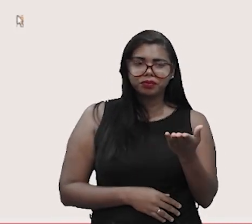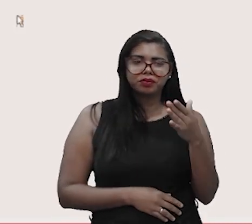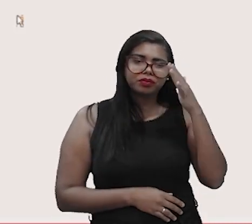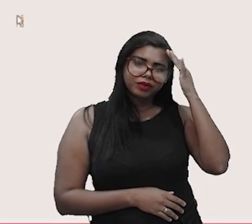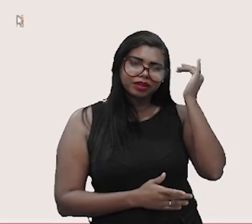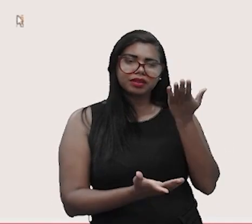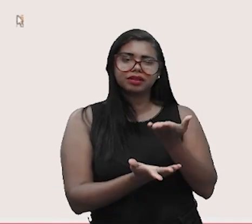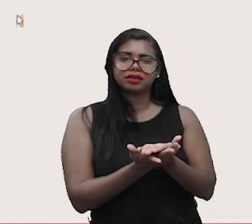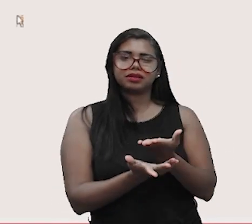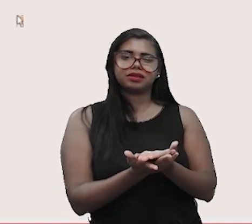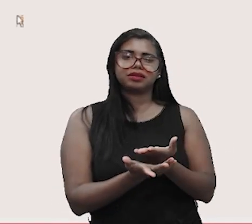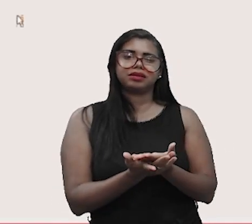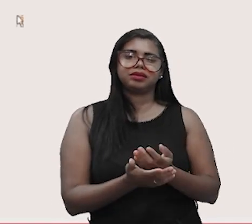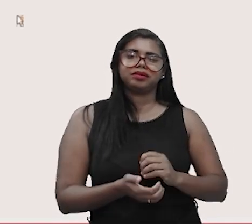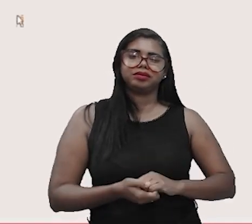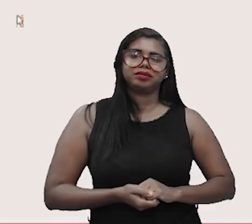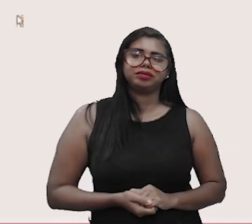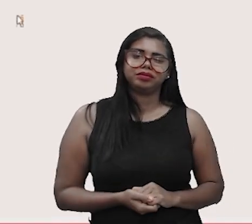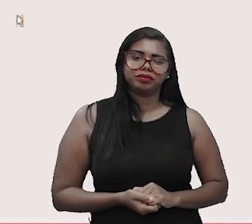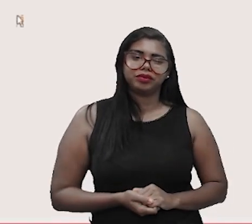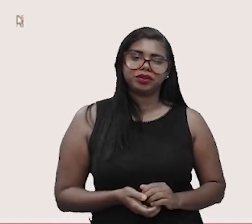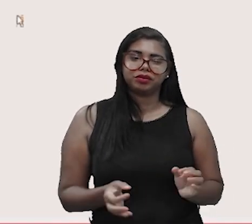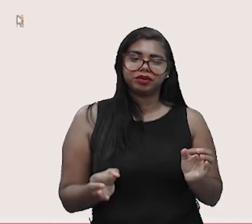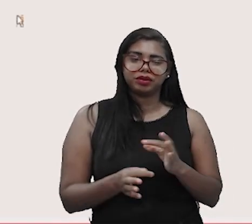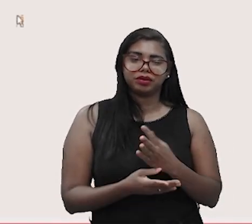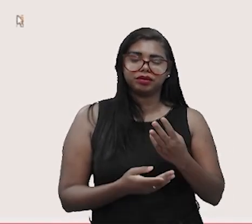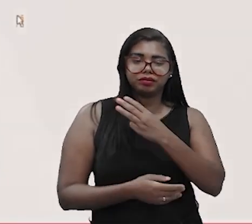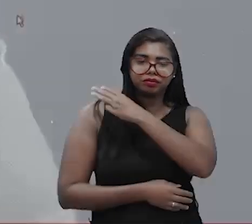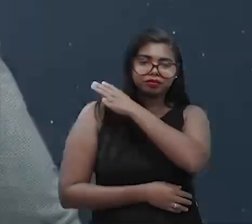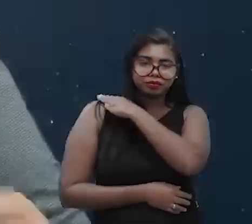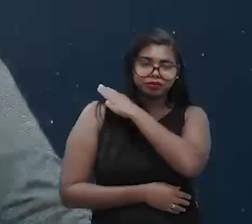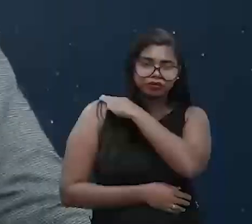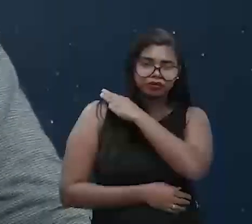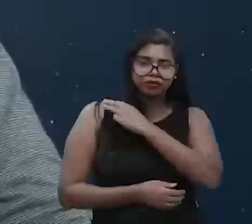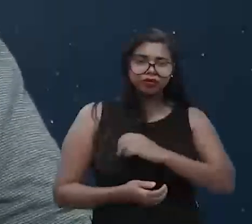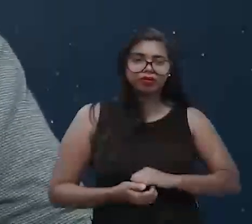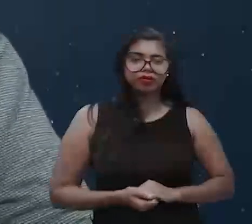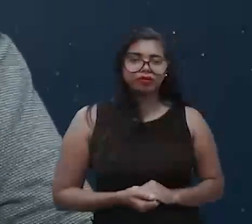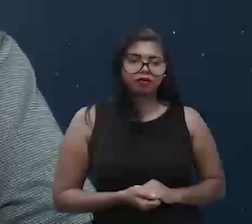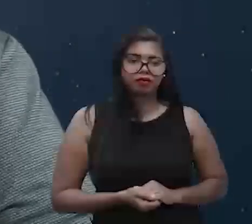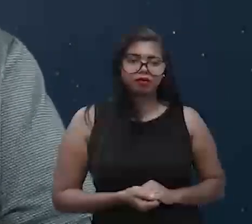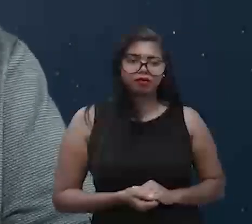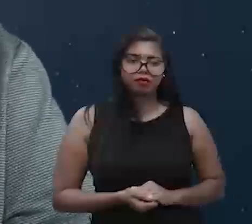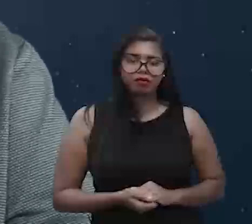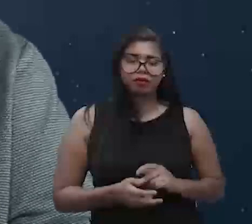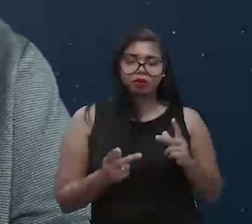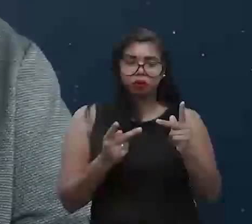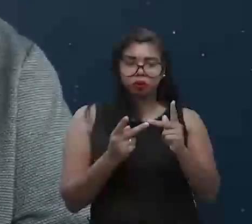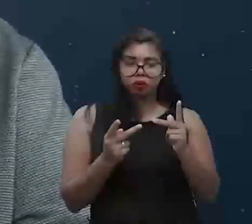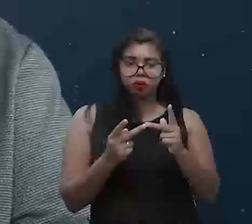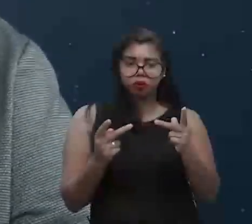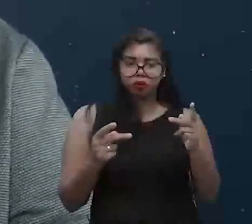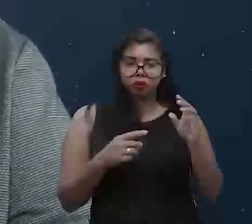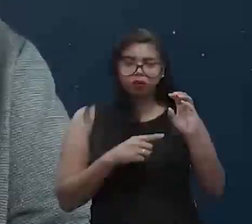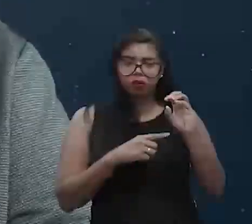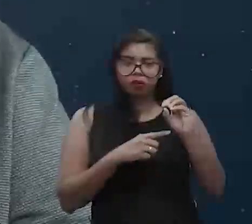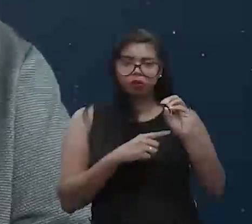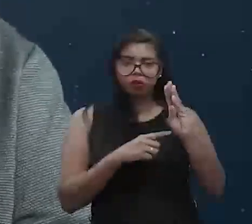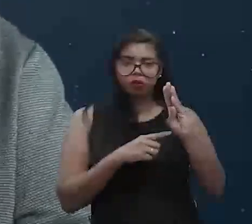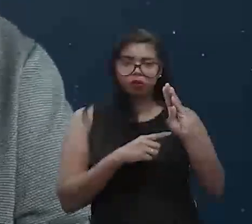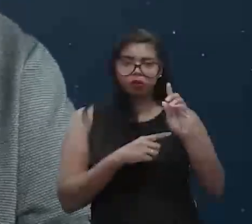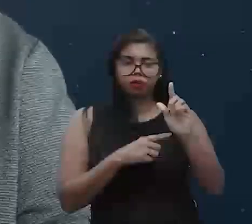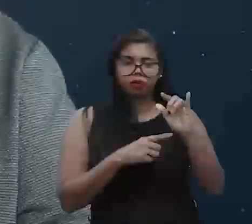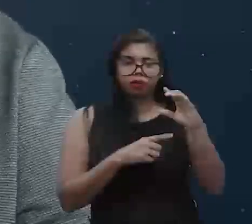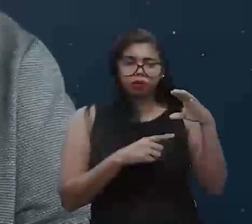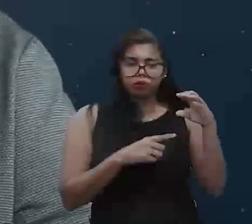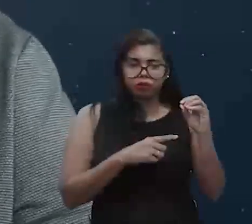estudando, né, que vai concluir agora o ensino médio, você sabe que o pronome oblíquo lhe, ele exerce funções sintáticas